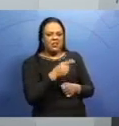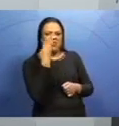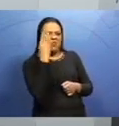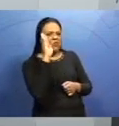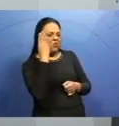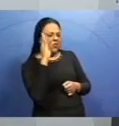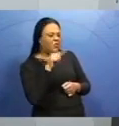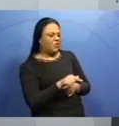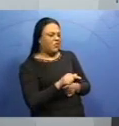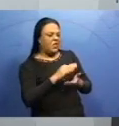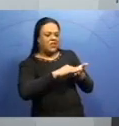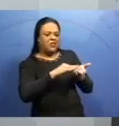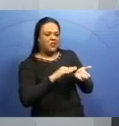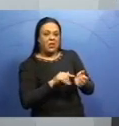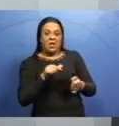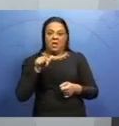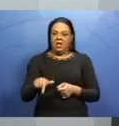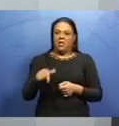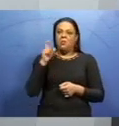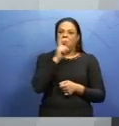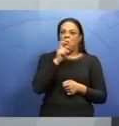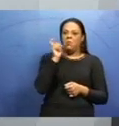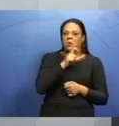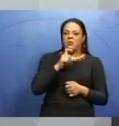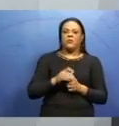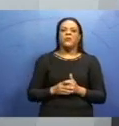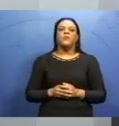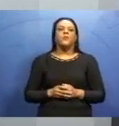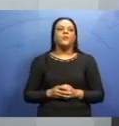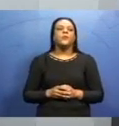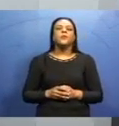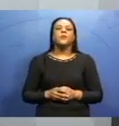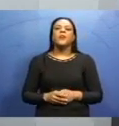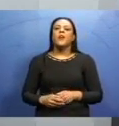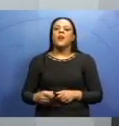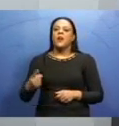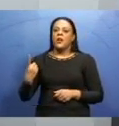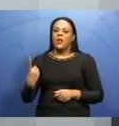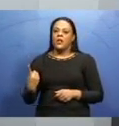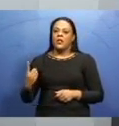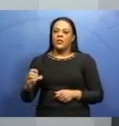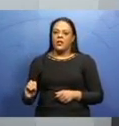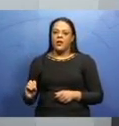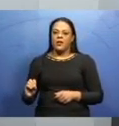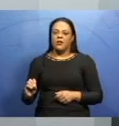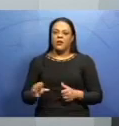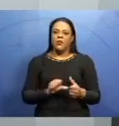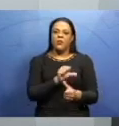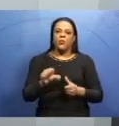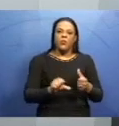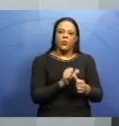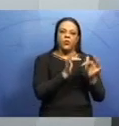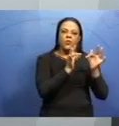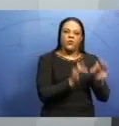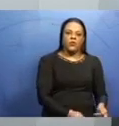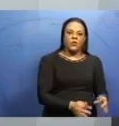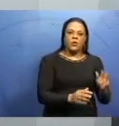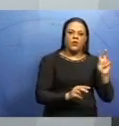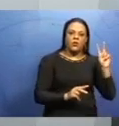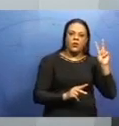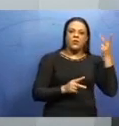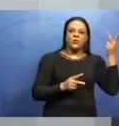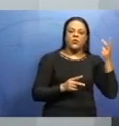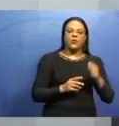na vida da gente. 10. Mude o final dessa história. Só o último